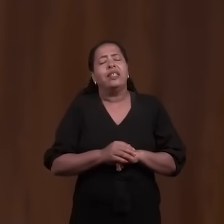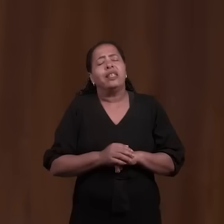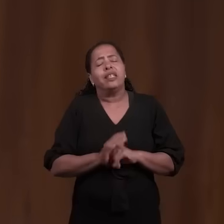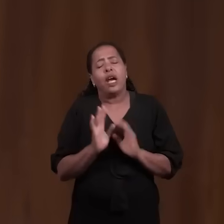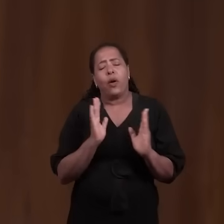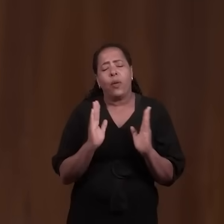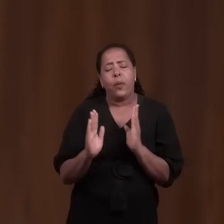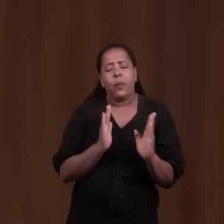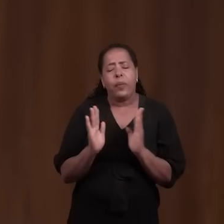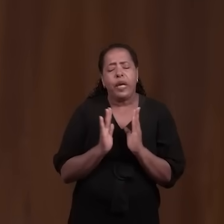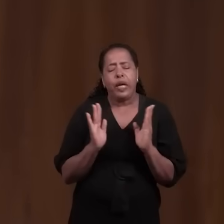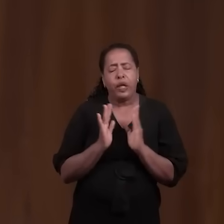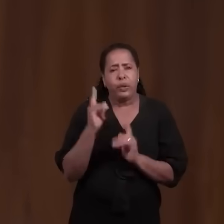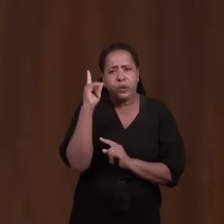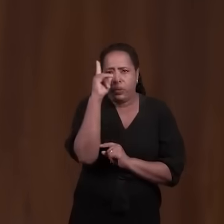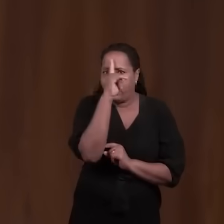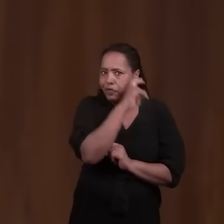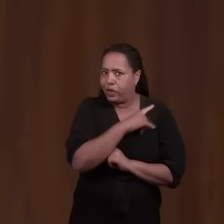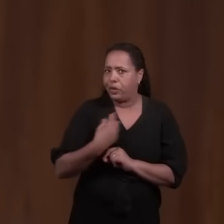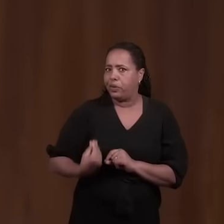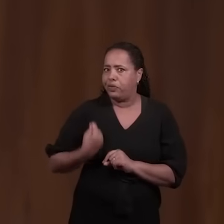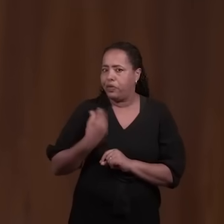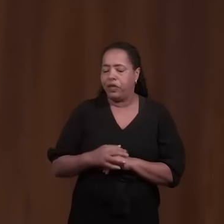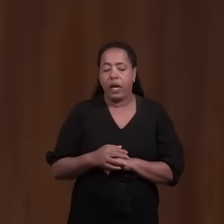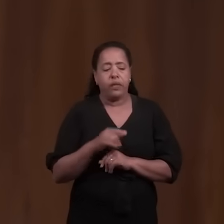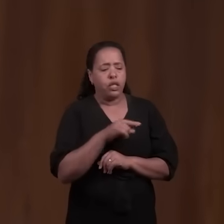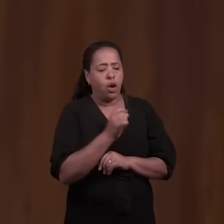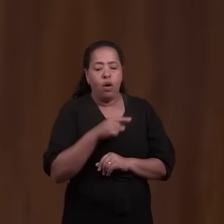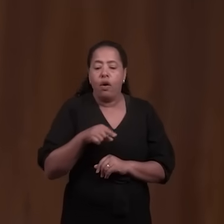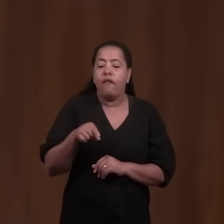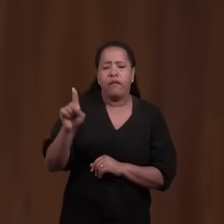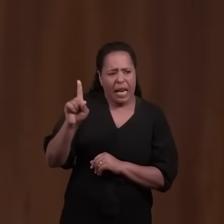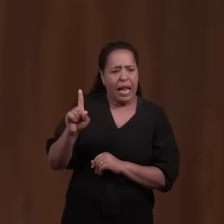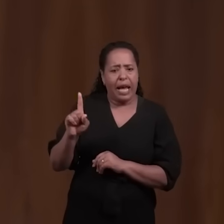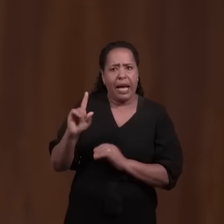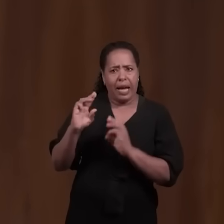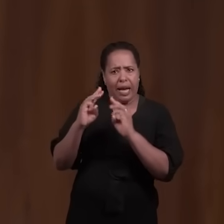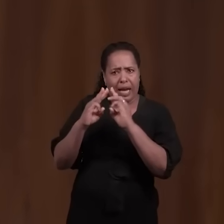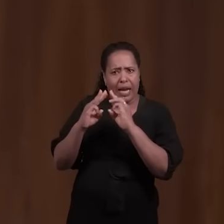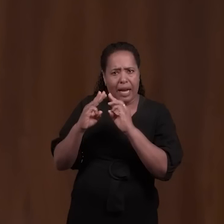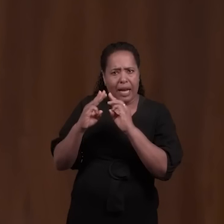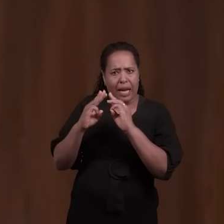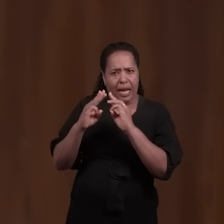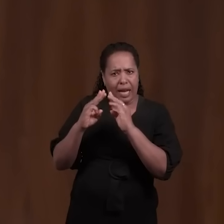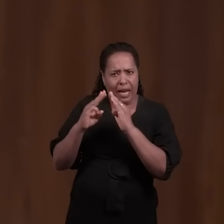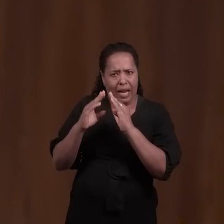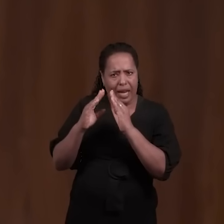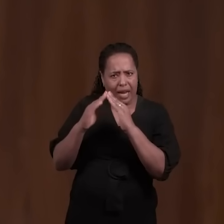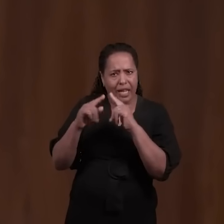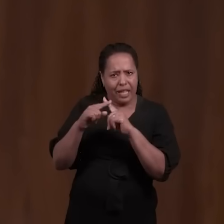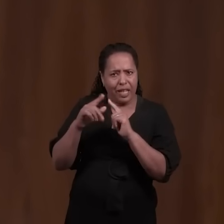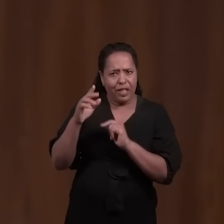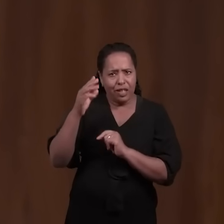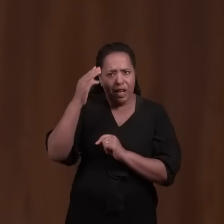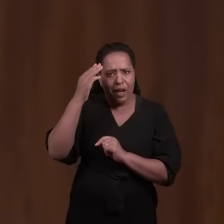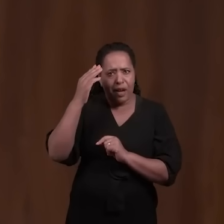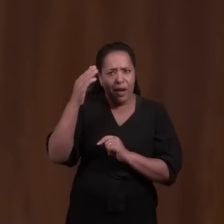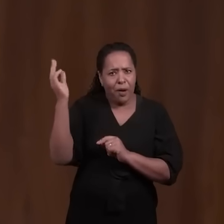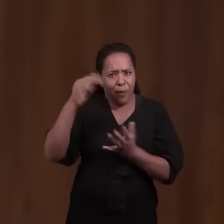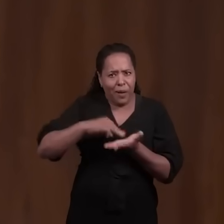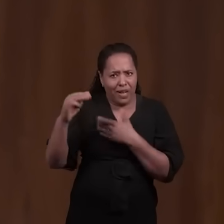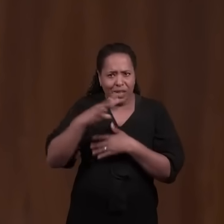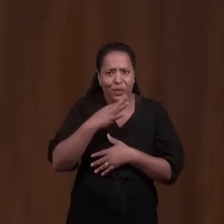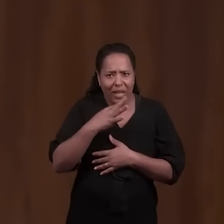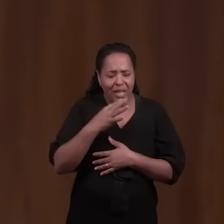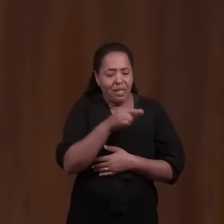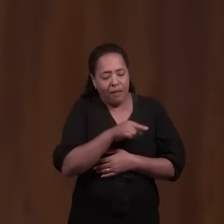e ela estava passando por um problema muito sério e tal, e a irmã falou, vai lá na igreja, você conhece a igreja? Conheço, na minha rua tem uma, só vai lá,